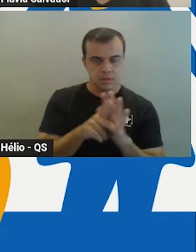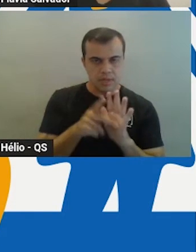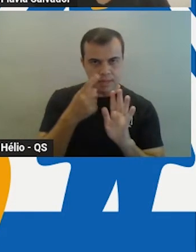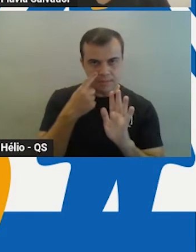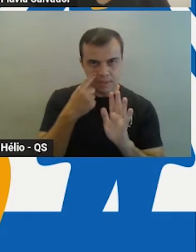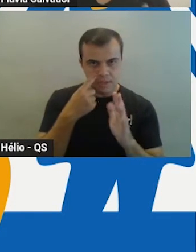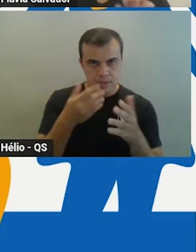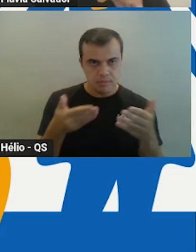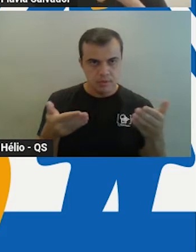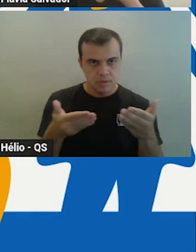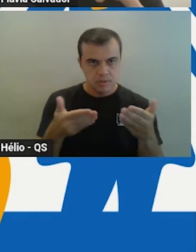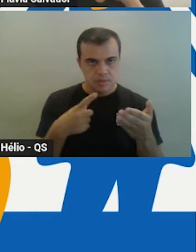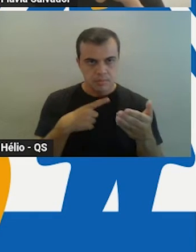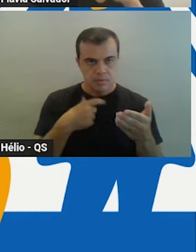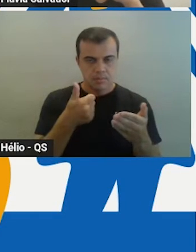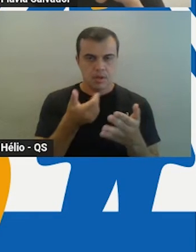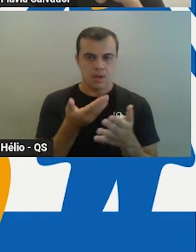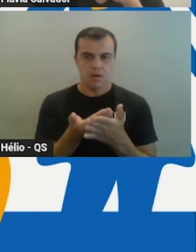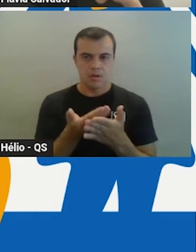falado na primeira aula